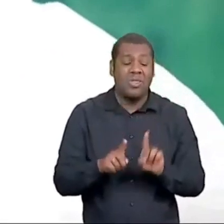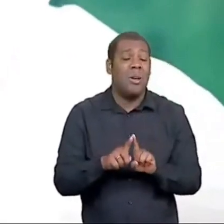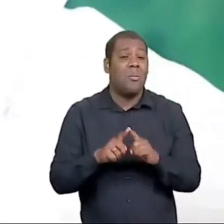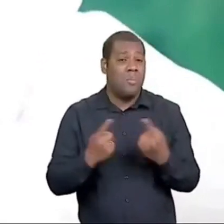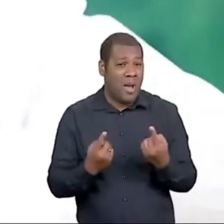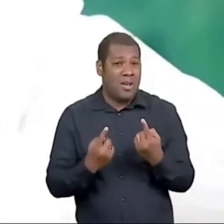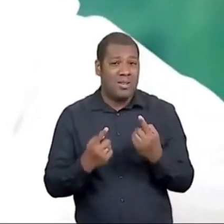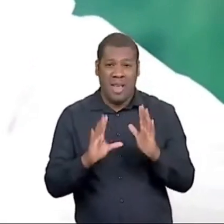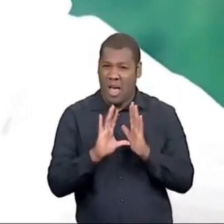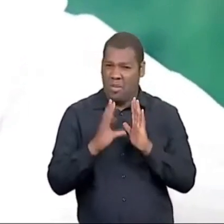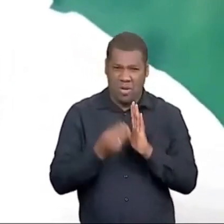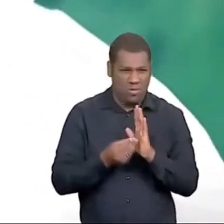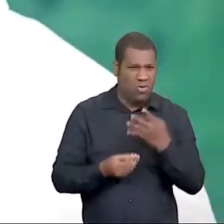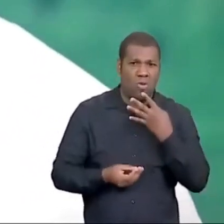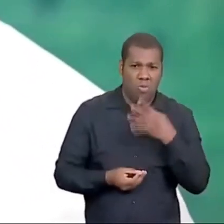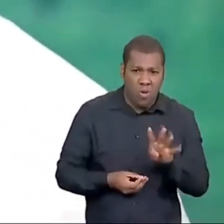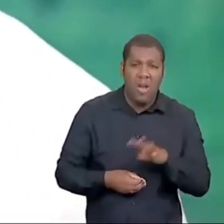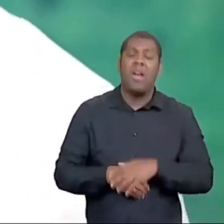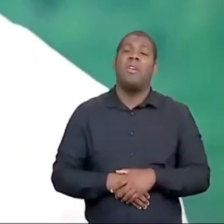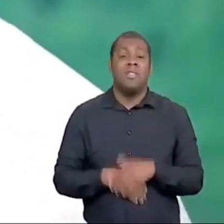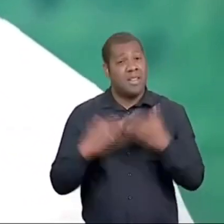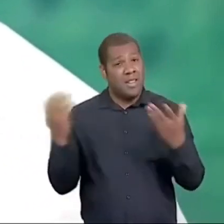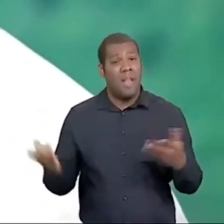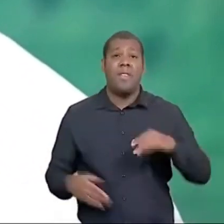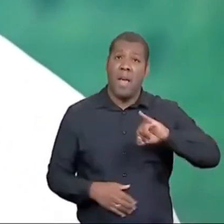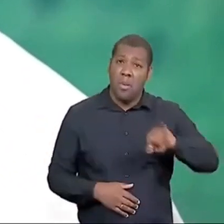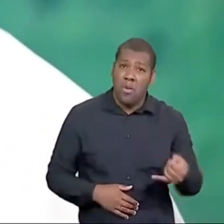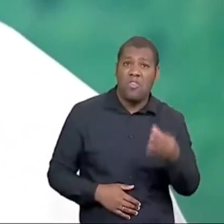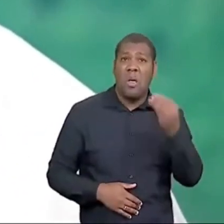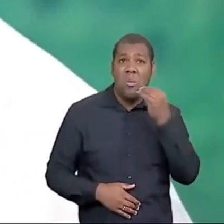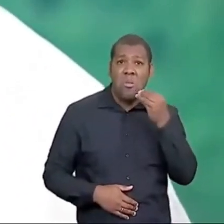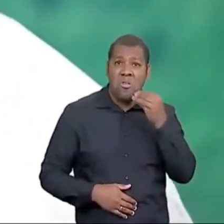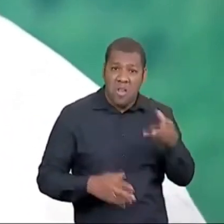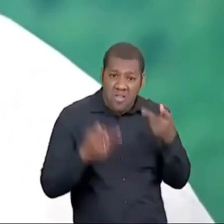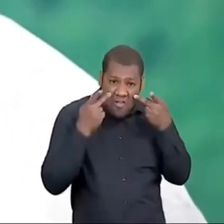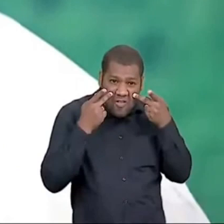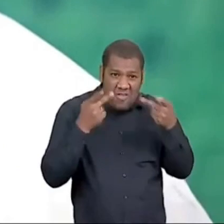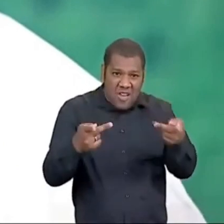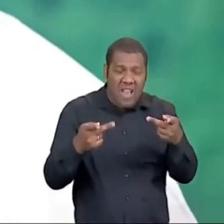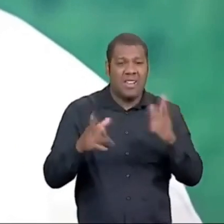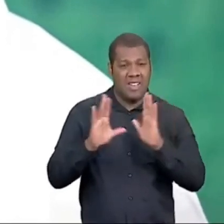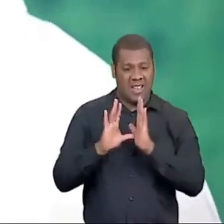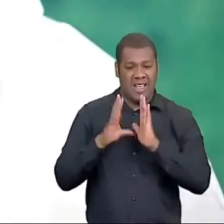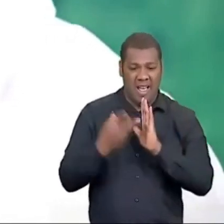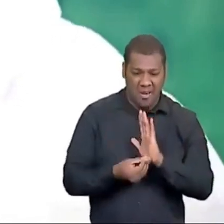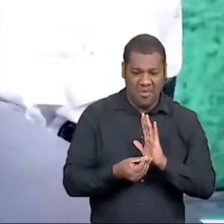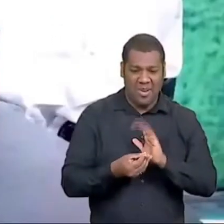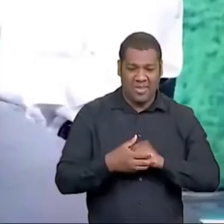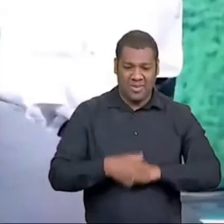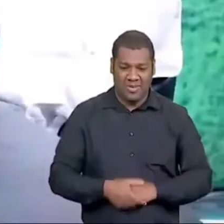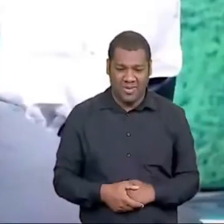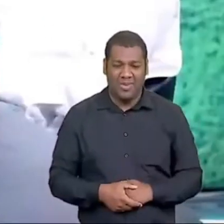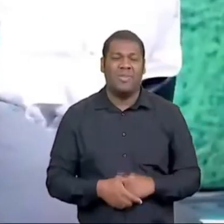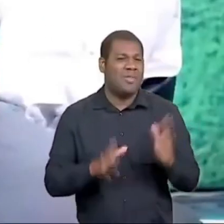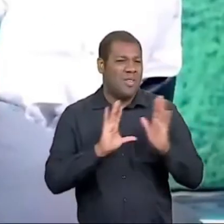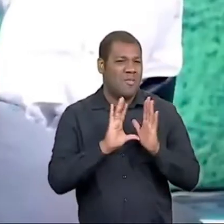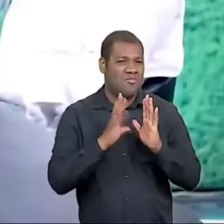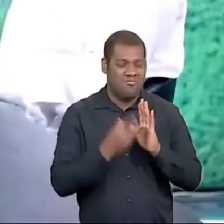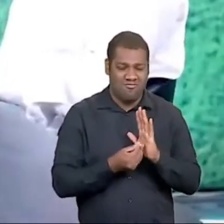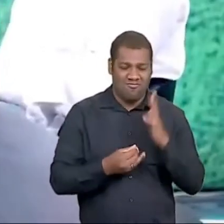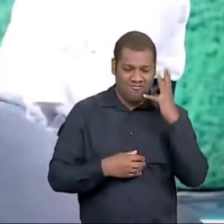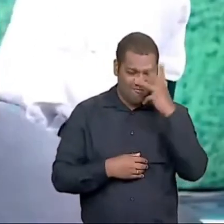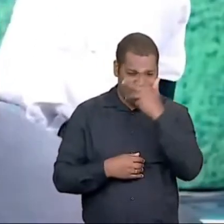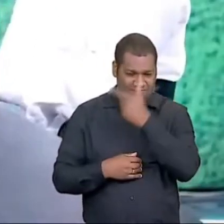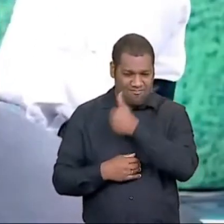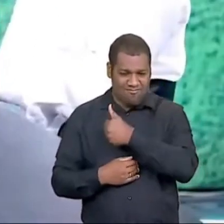prazer de vir à Amazônia, ver de perto o que é isso que tanto encanta o mundo. É, esse encanto, claramente,